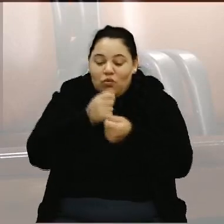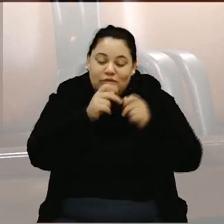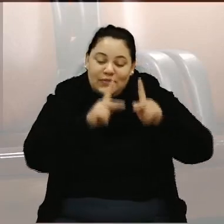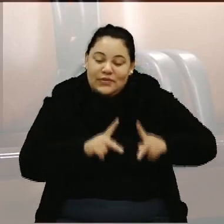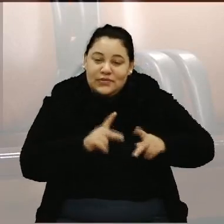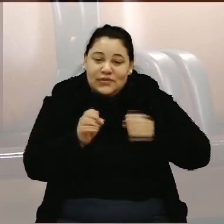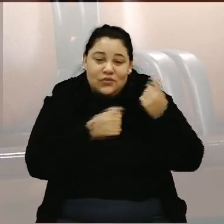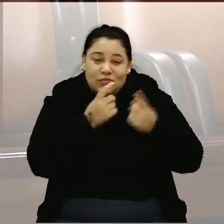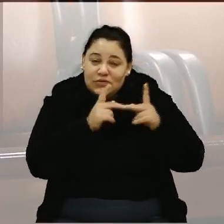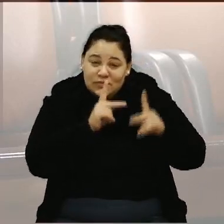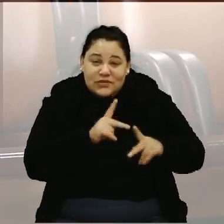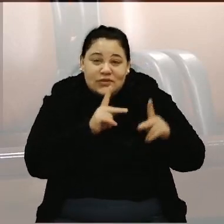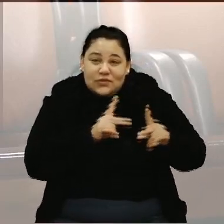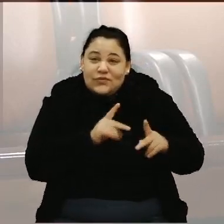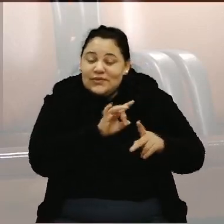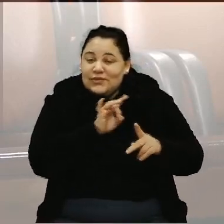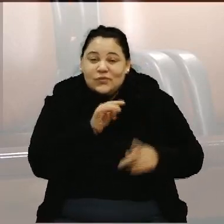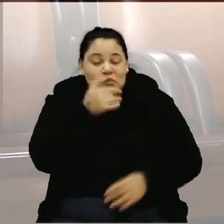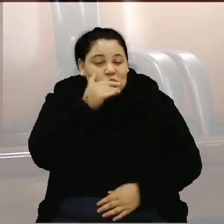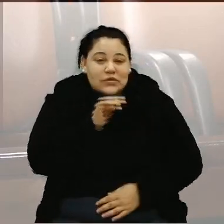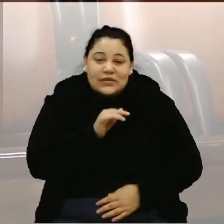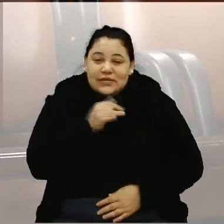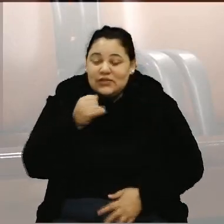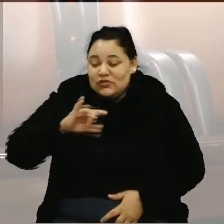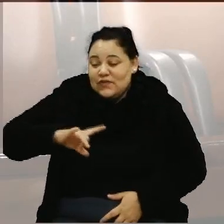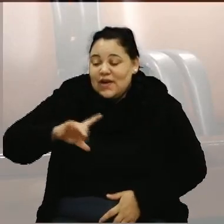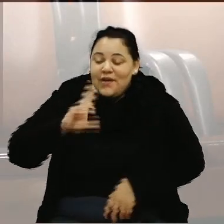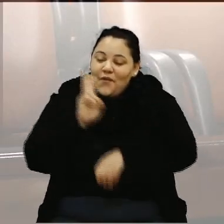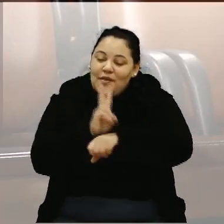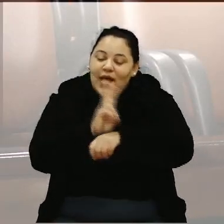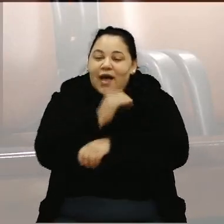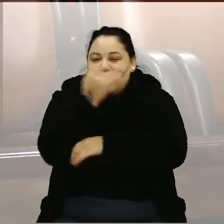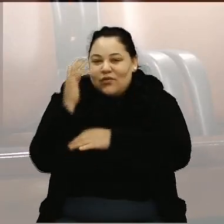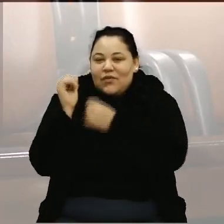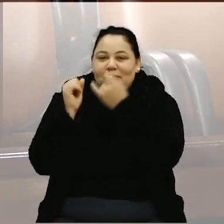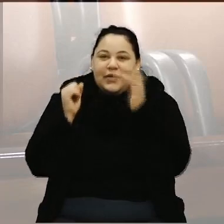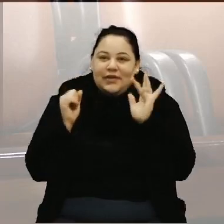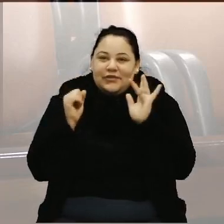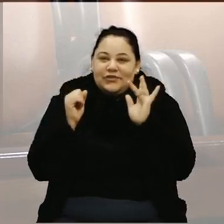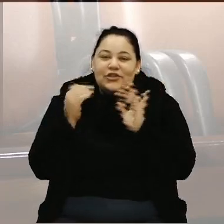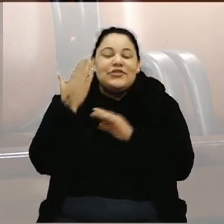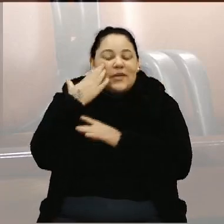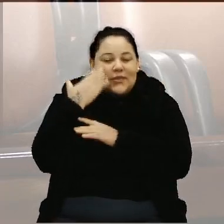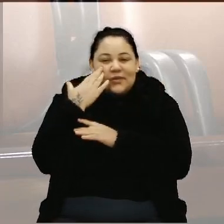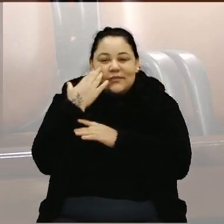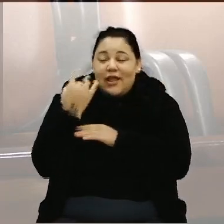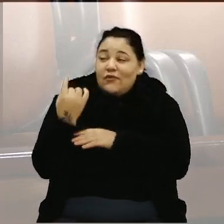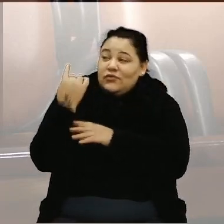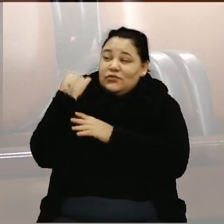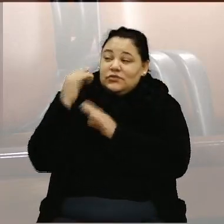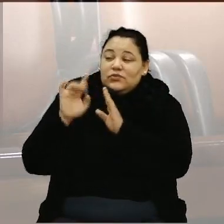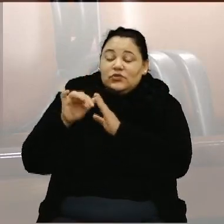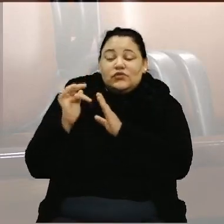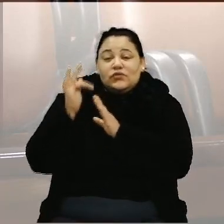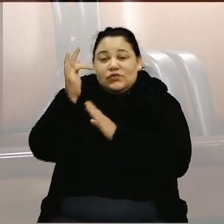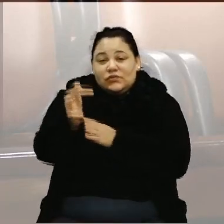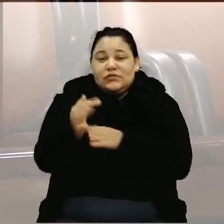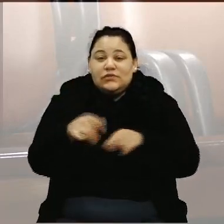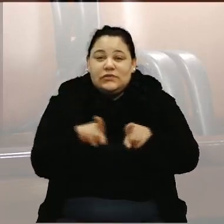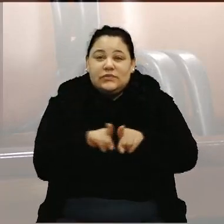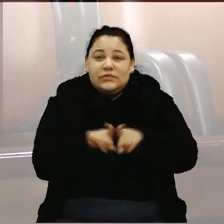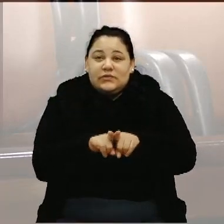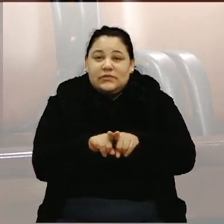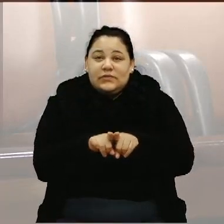por nós. E que se a gente tivesse muito cuidado com o meio ambiente, gerações antigas e as futuras, talvez nós não teremos